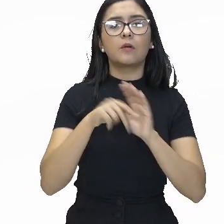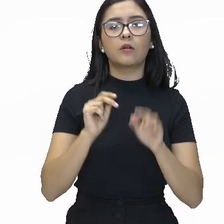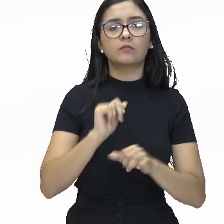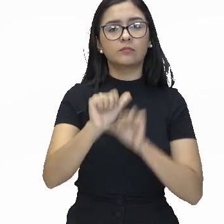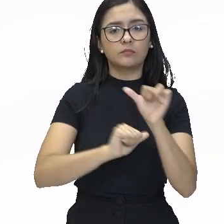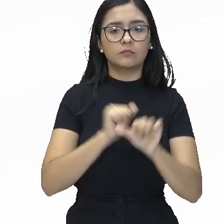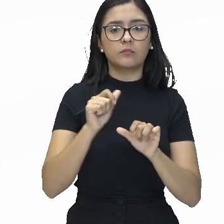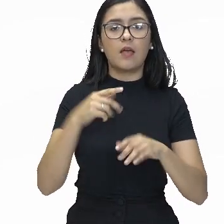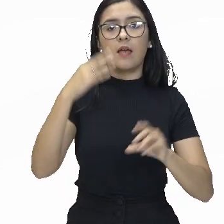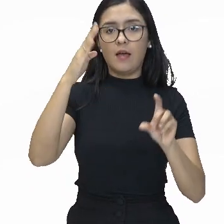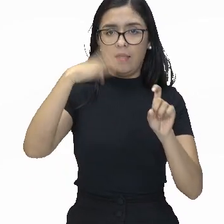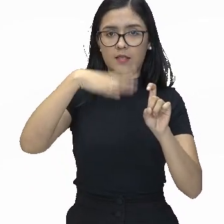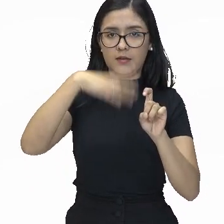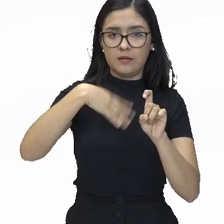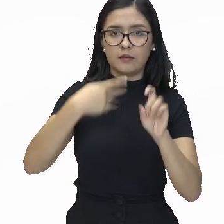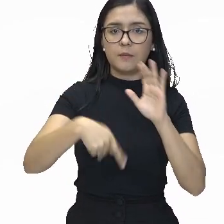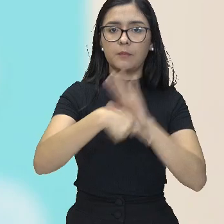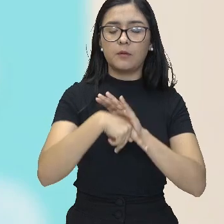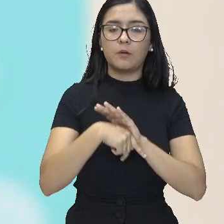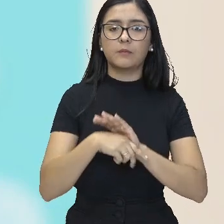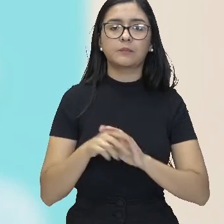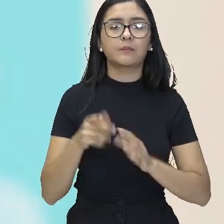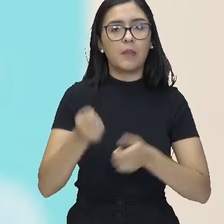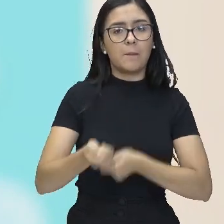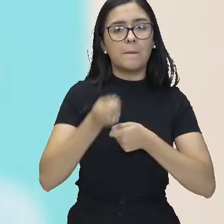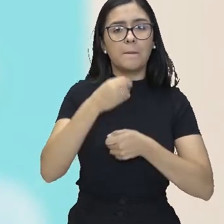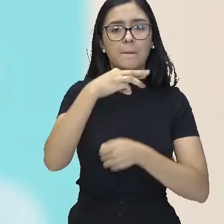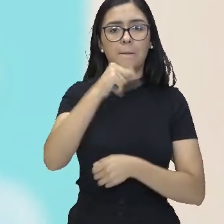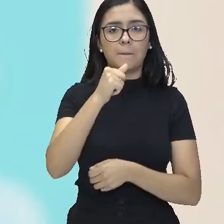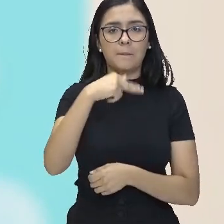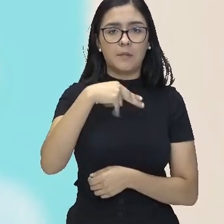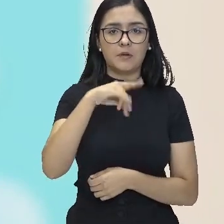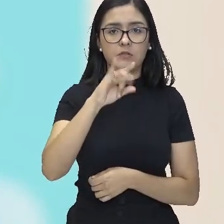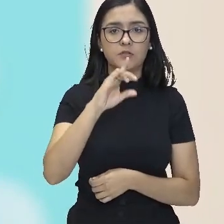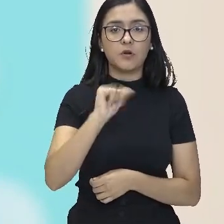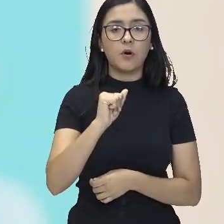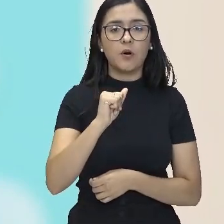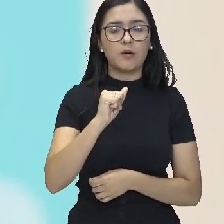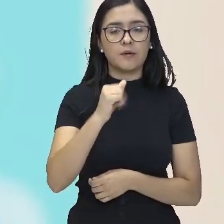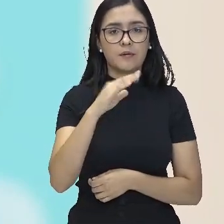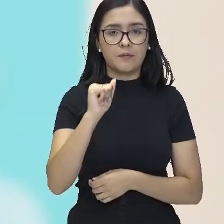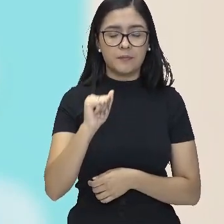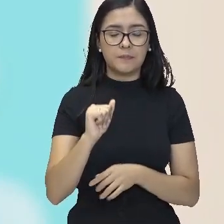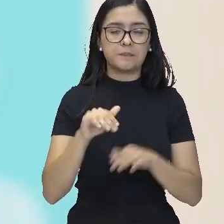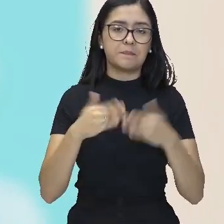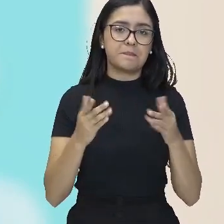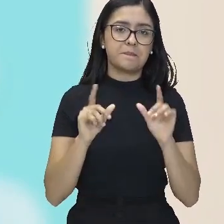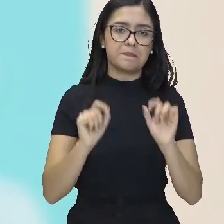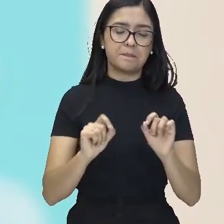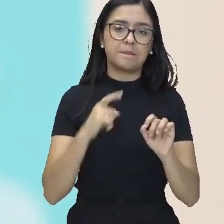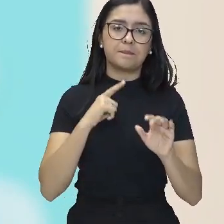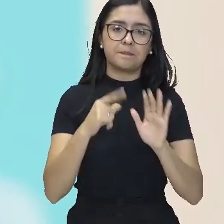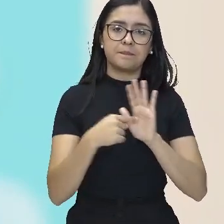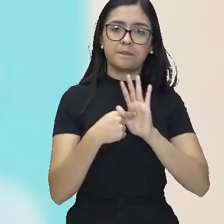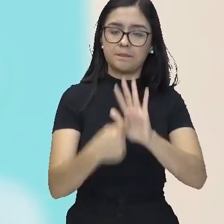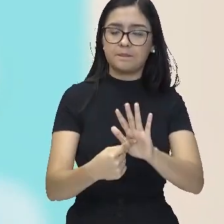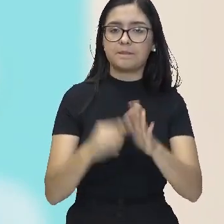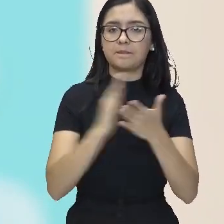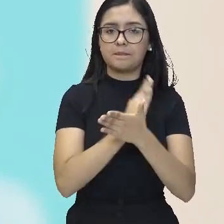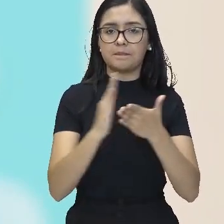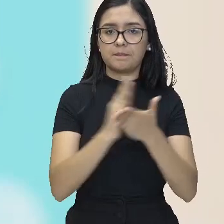de lenda, né, lenda da mandioca, que passou a ser. Então, nós apresentamos, né,